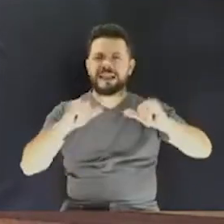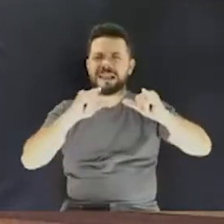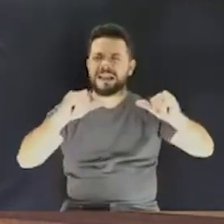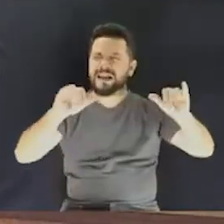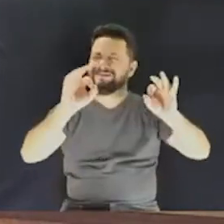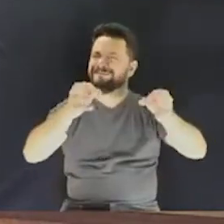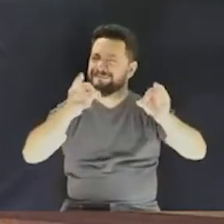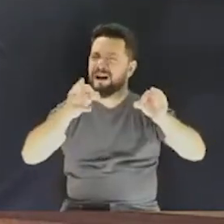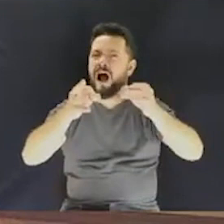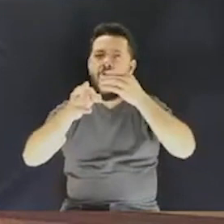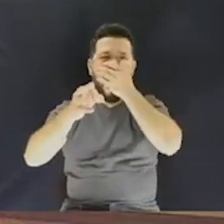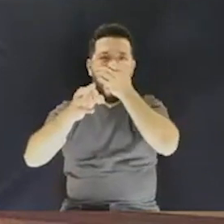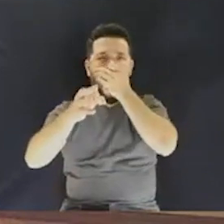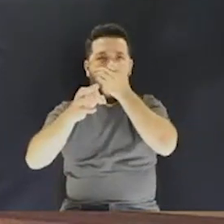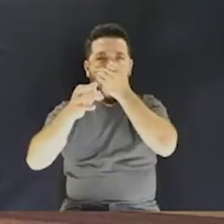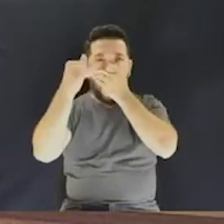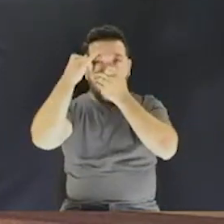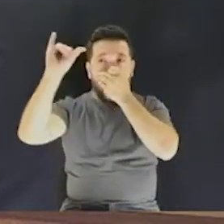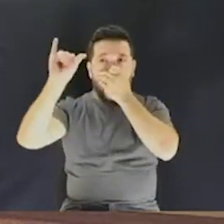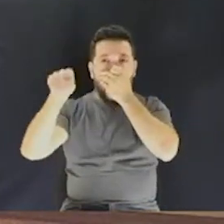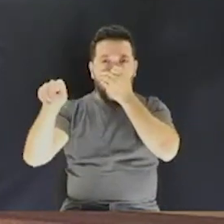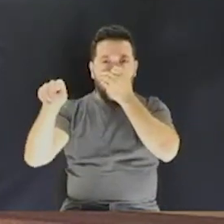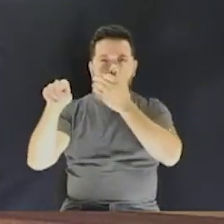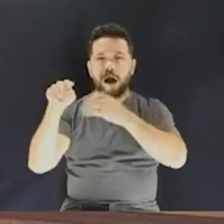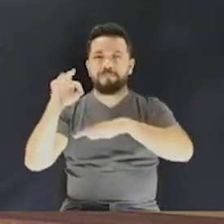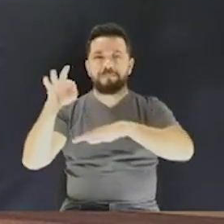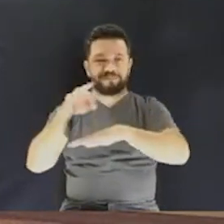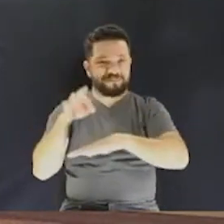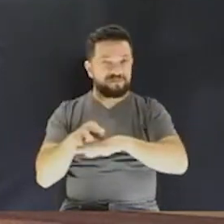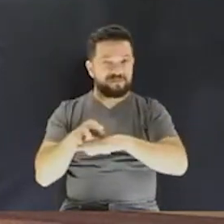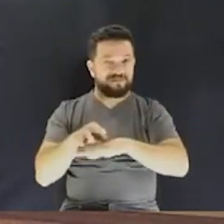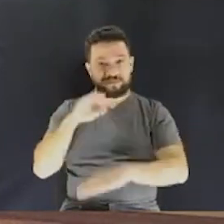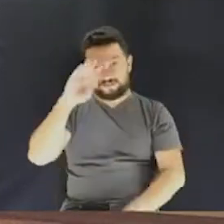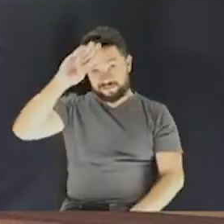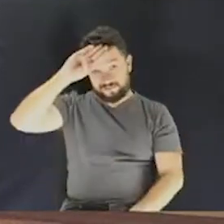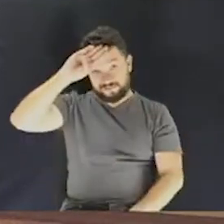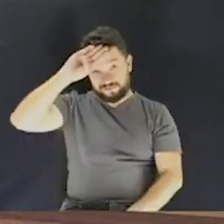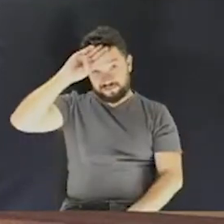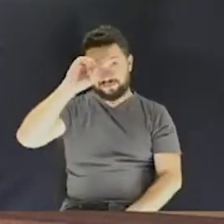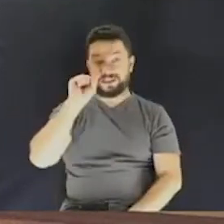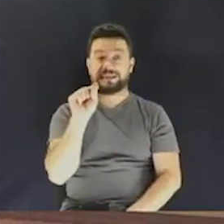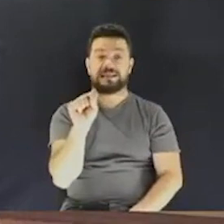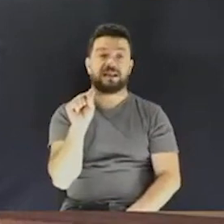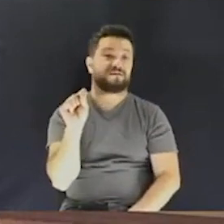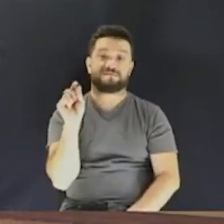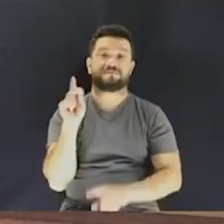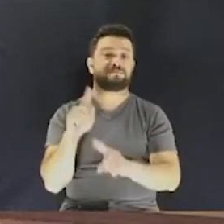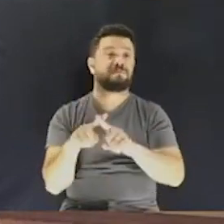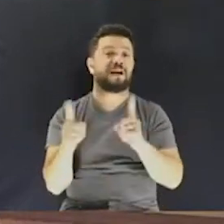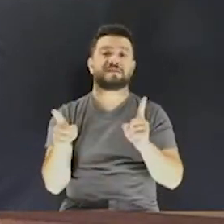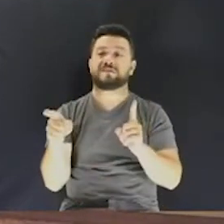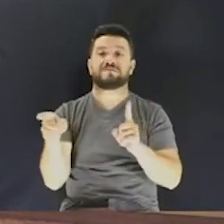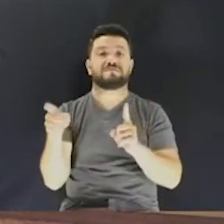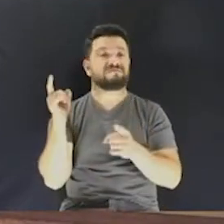toda e deixa rolar solto o o o o lixo os